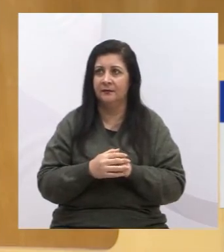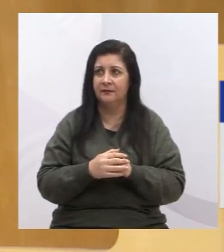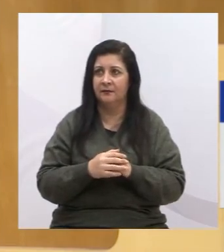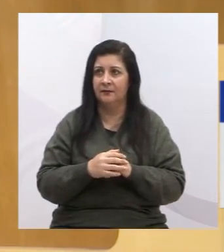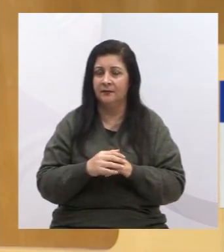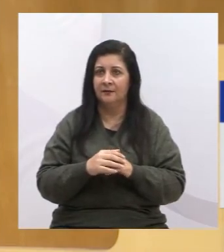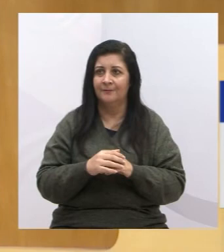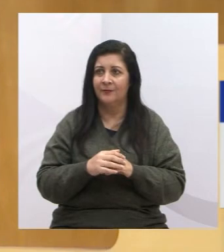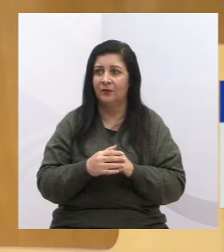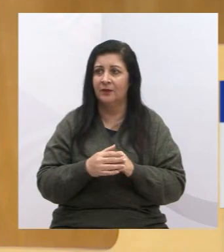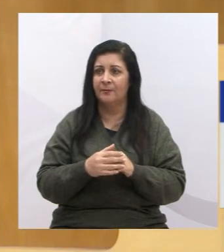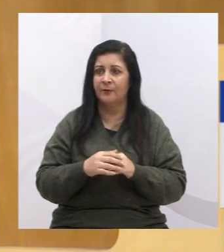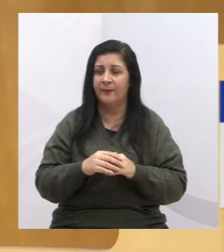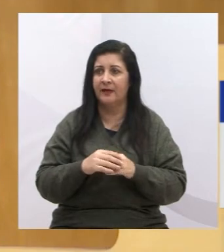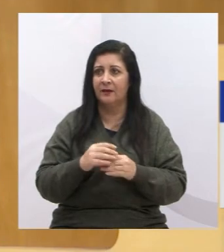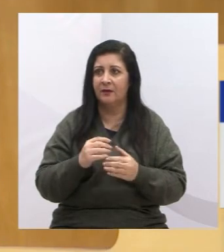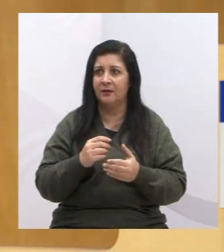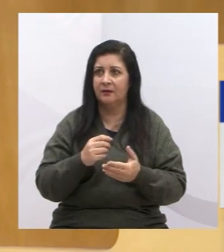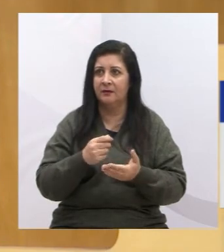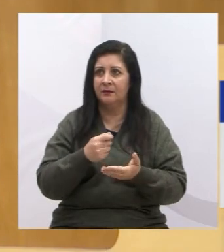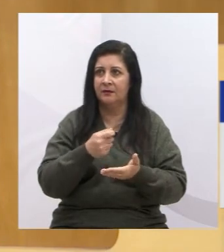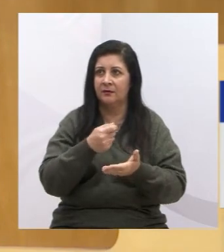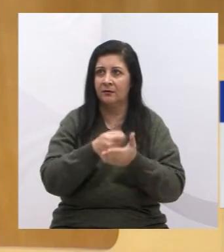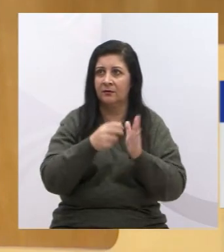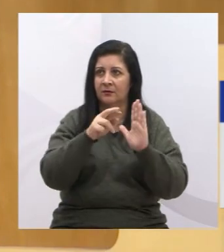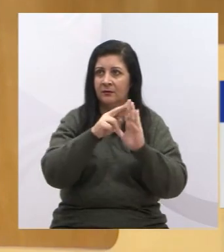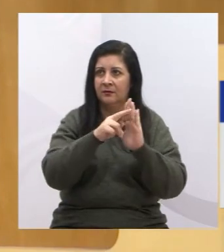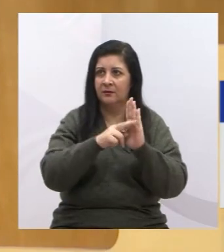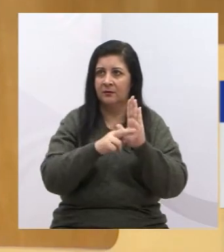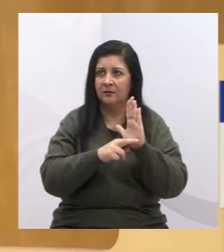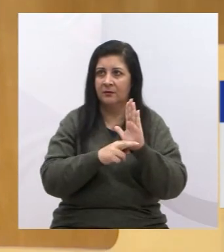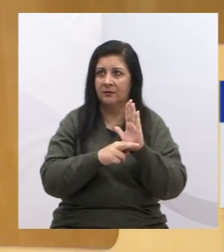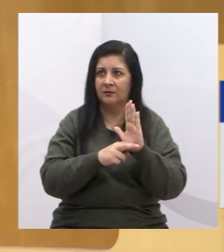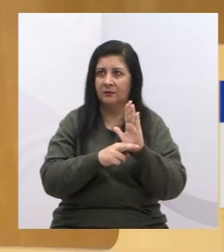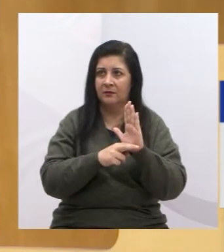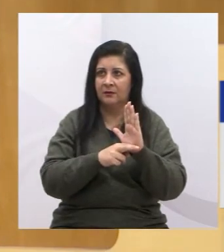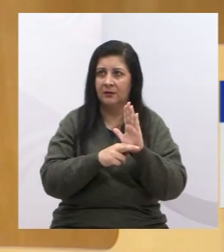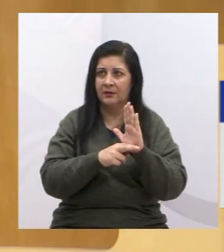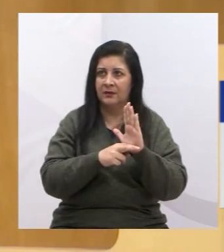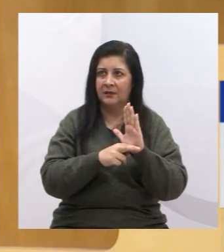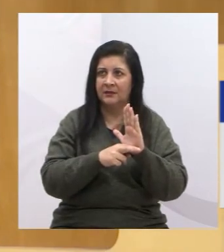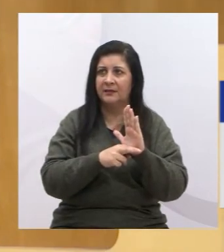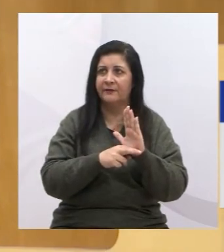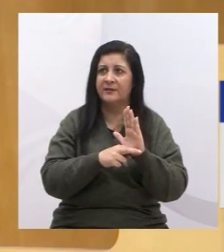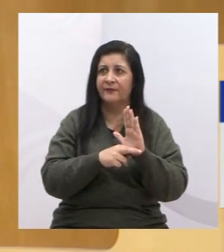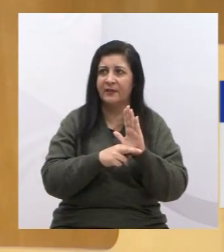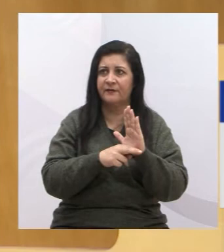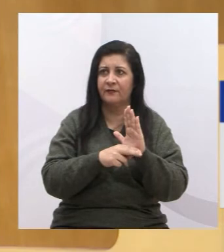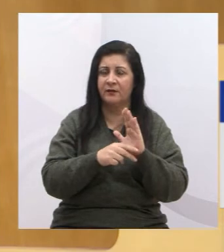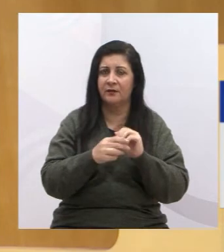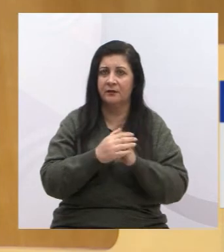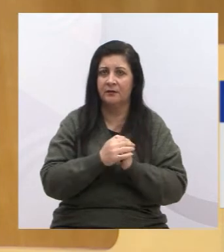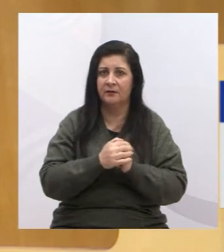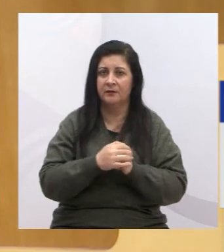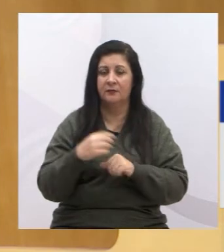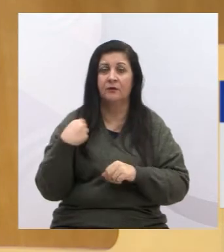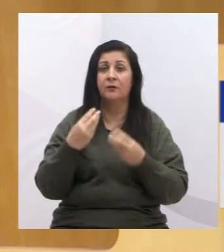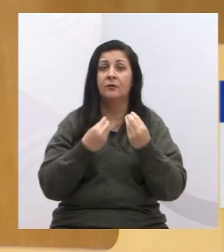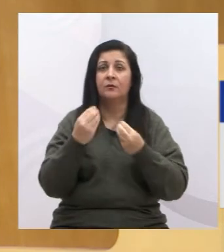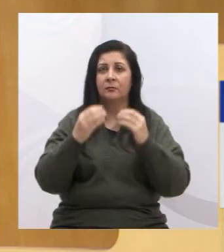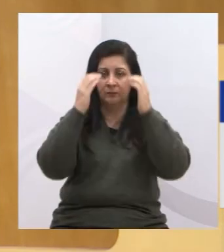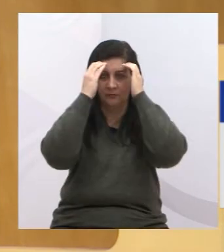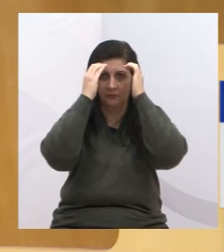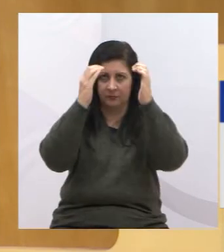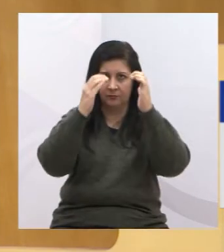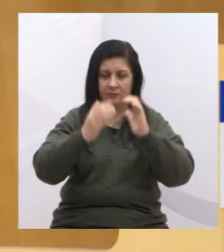o pai e a mãe não conseguem colocar regras, né, como que nós faremos a obediência? Como nós iremos obedecer?